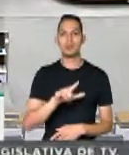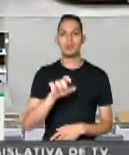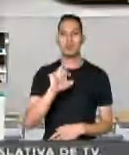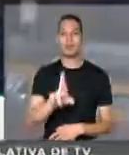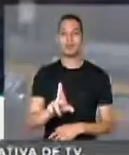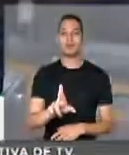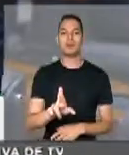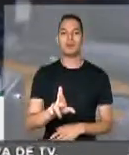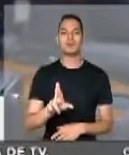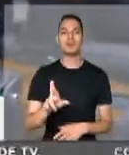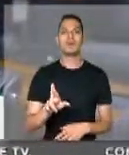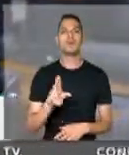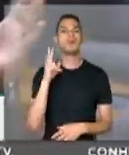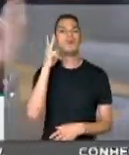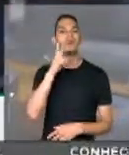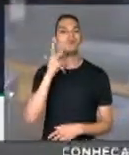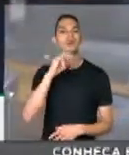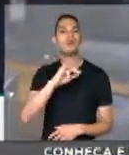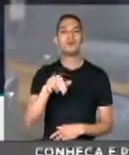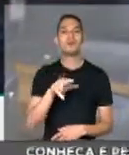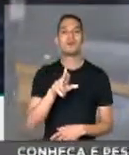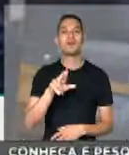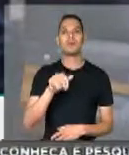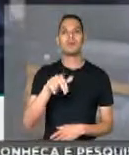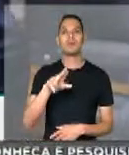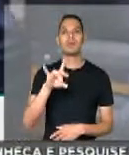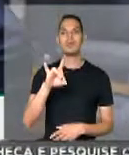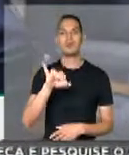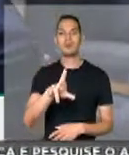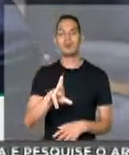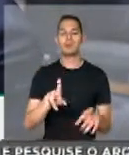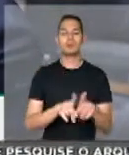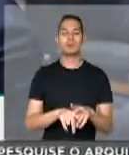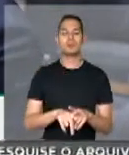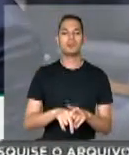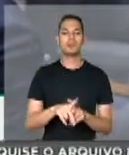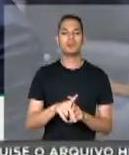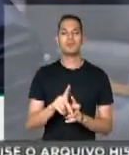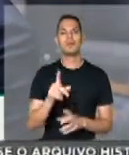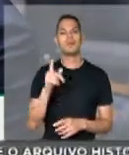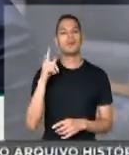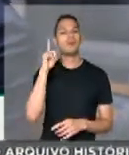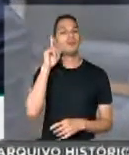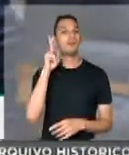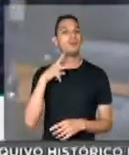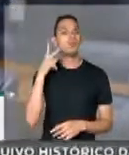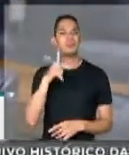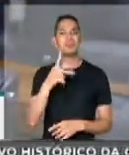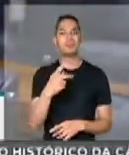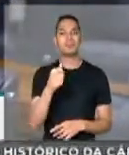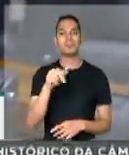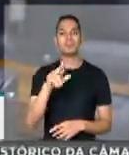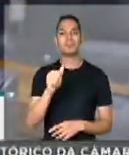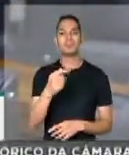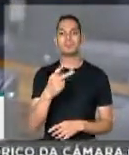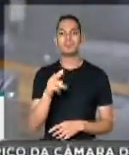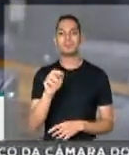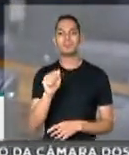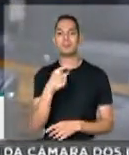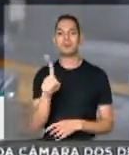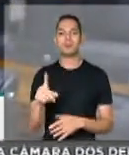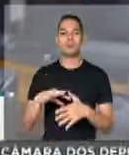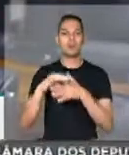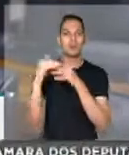Tupã, vereador do Jurandir, vice-presidente da Câmara de Bastos, vereador Edson de Parapuã, juntamente com o seu